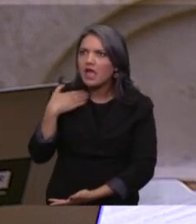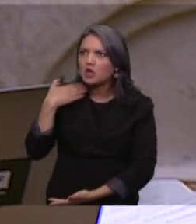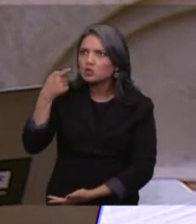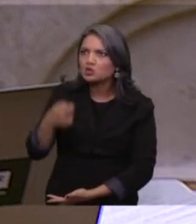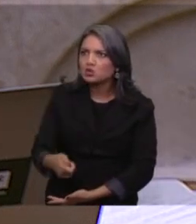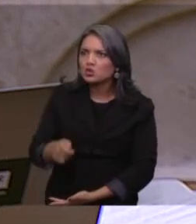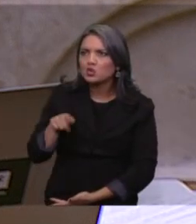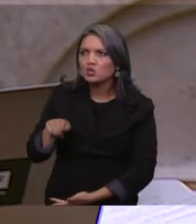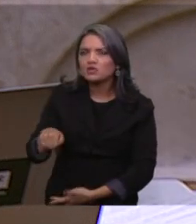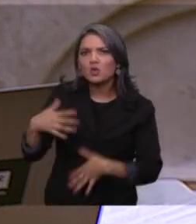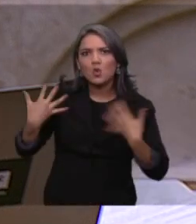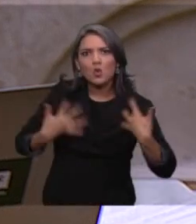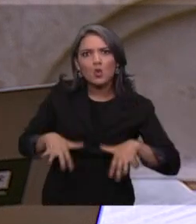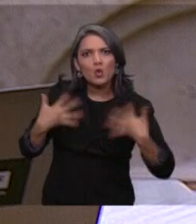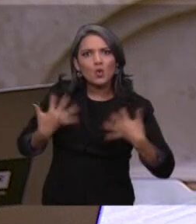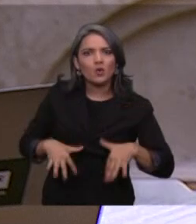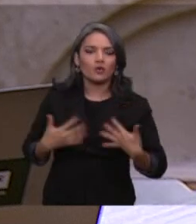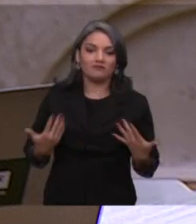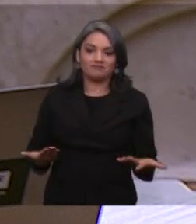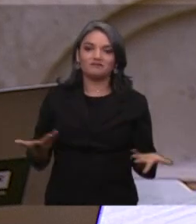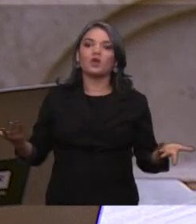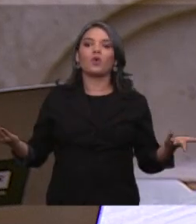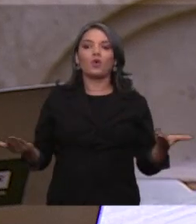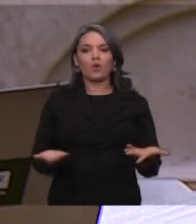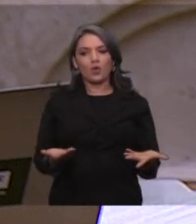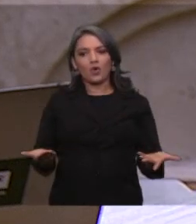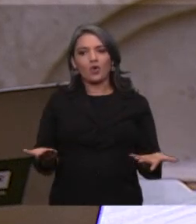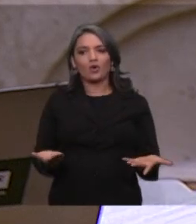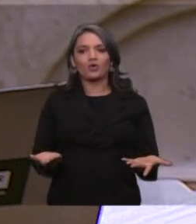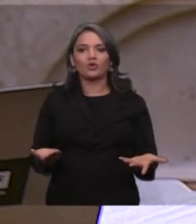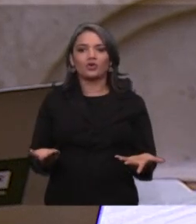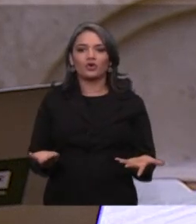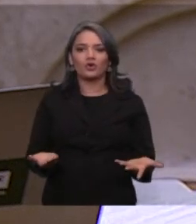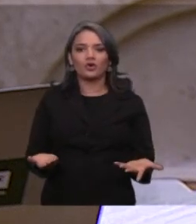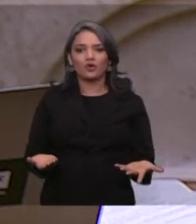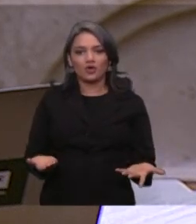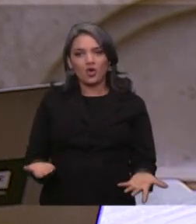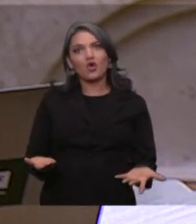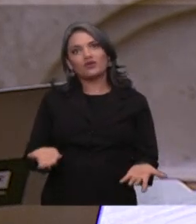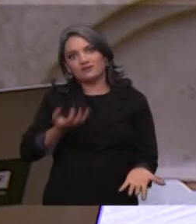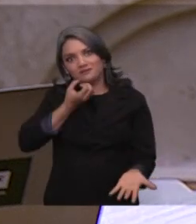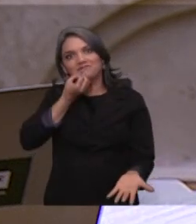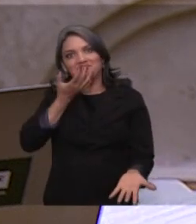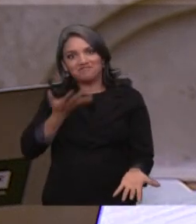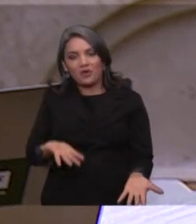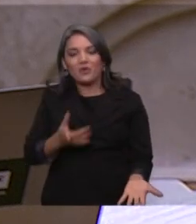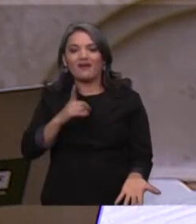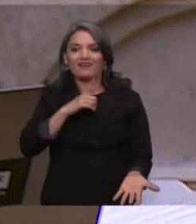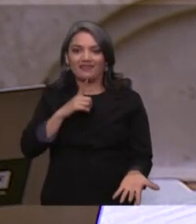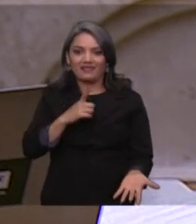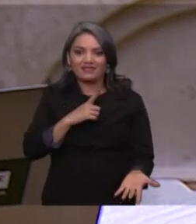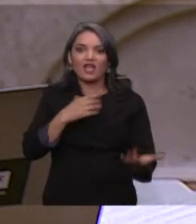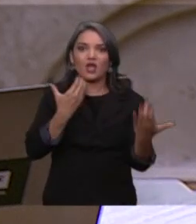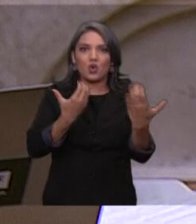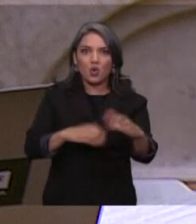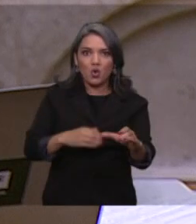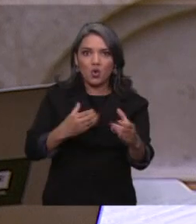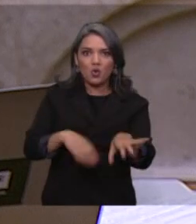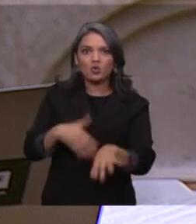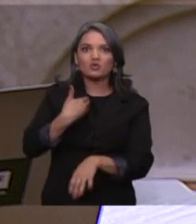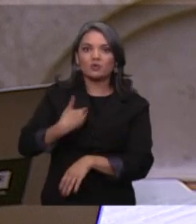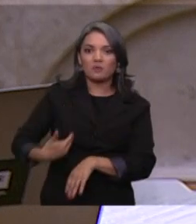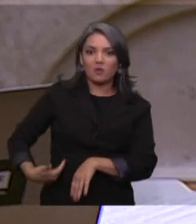a jurisdição. Hoje, felizmente, nos concursos públicos para a magistratura,